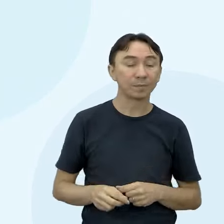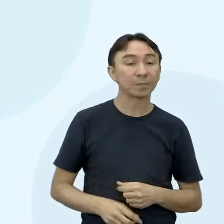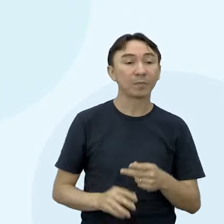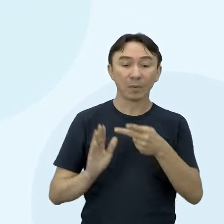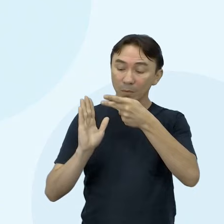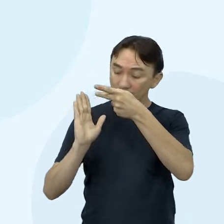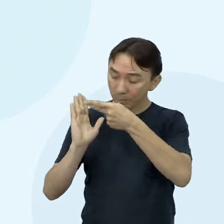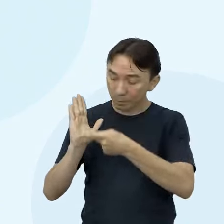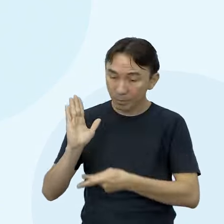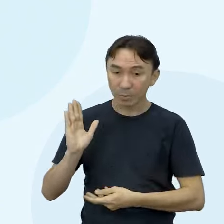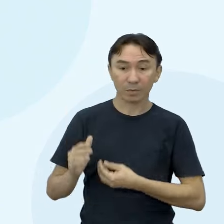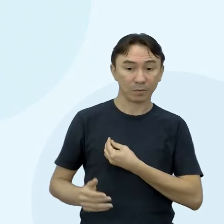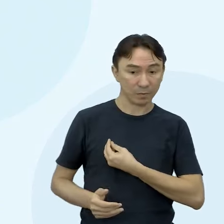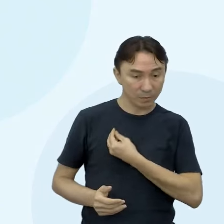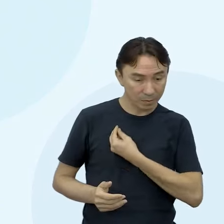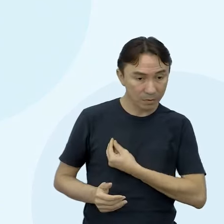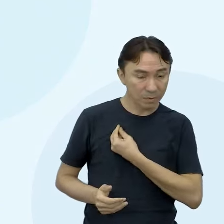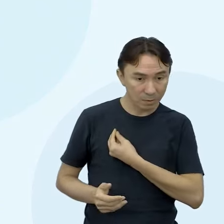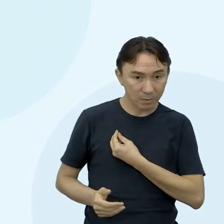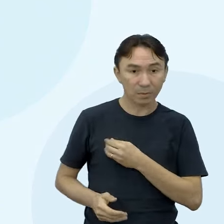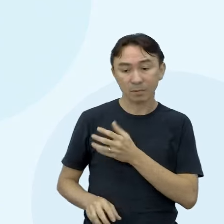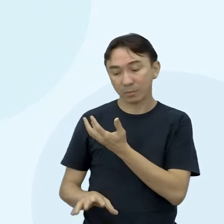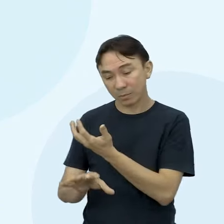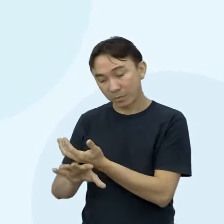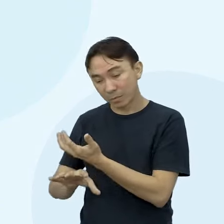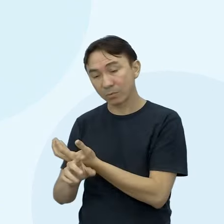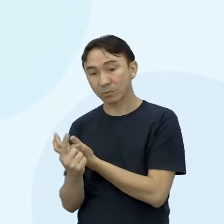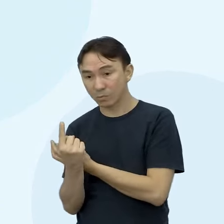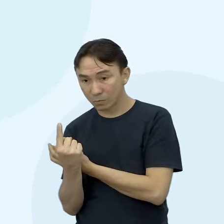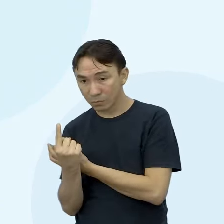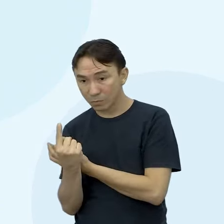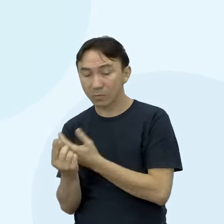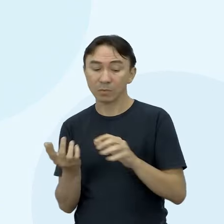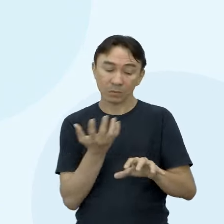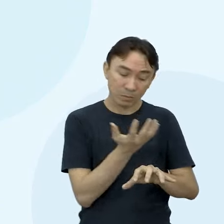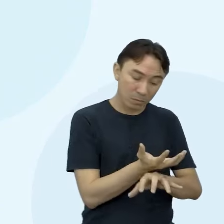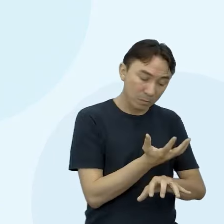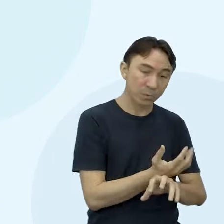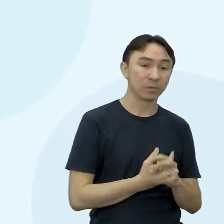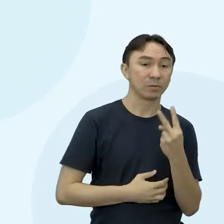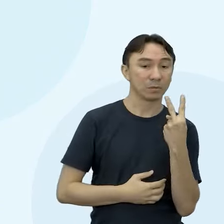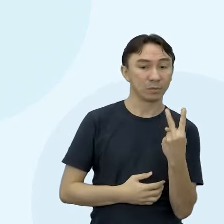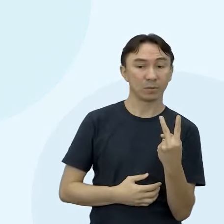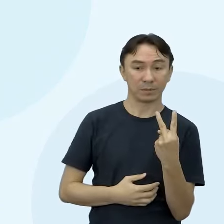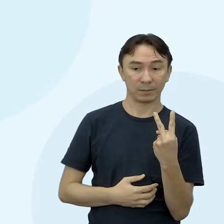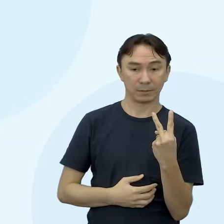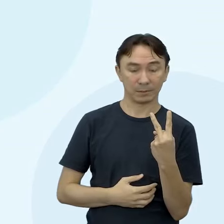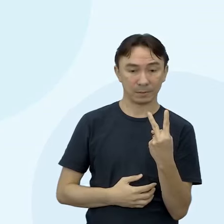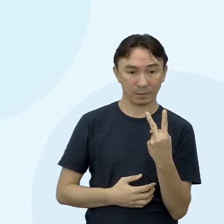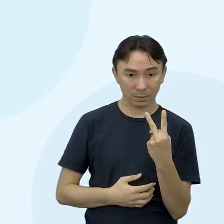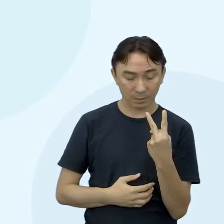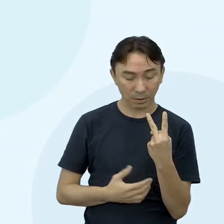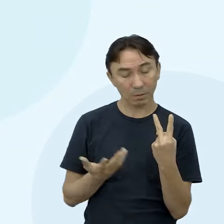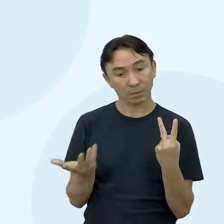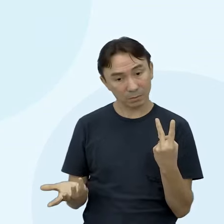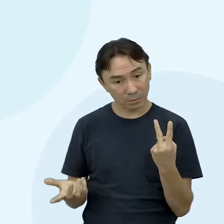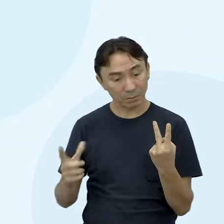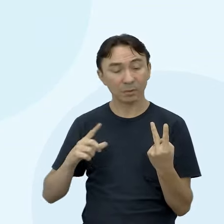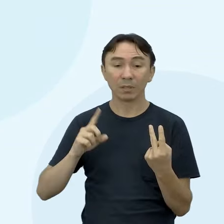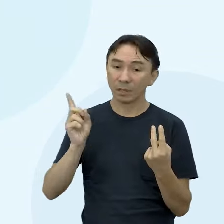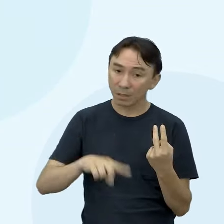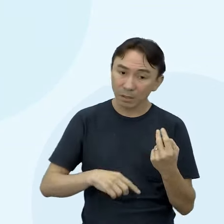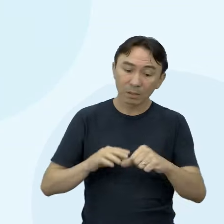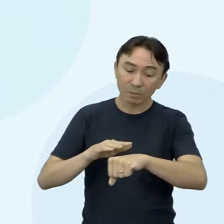no componente 1 e está aqui no componente 2. Então, as discussões, elas serão sempre direcionadas para